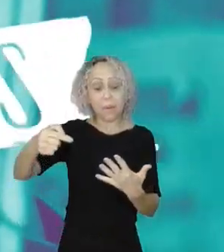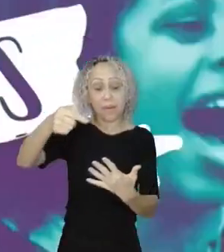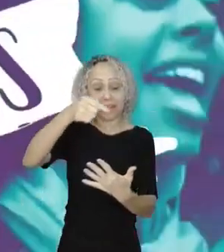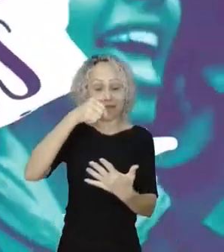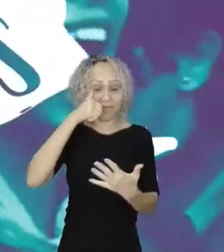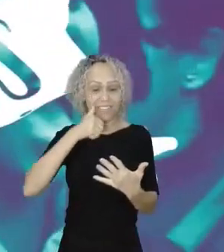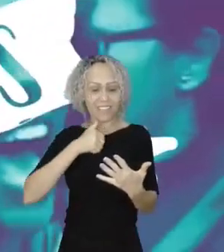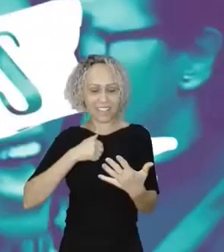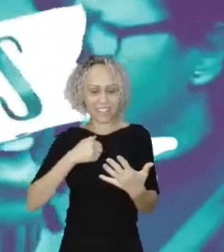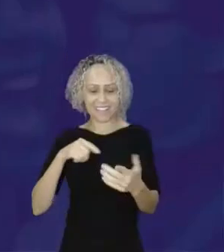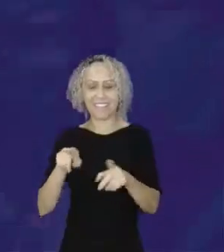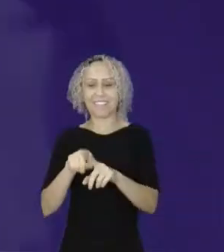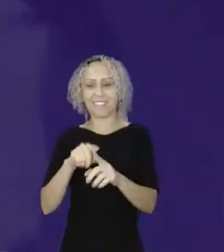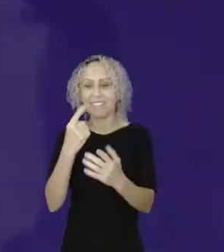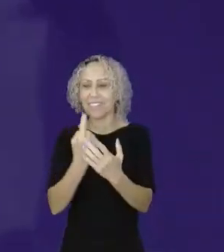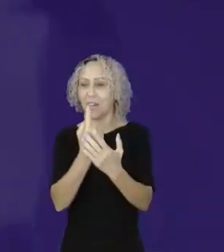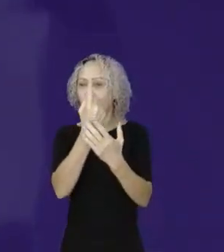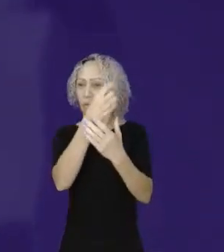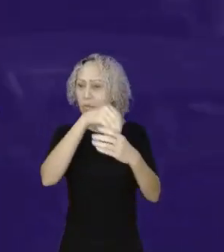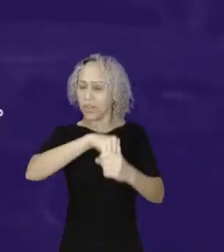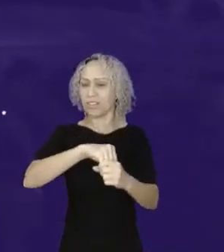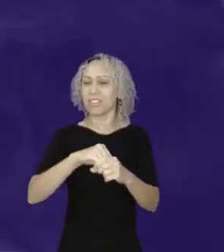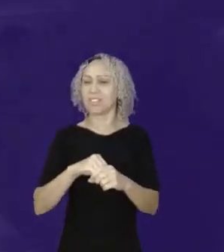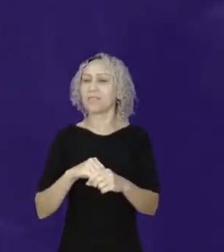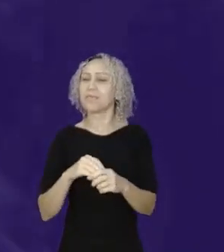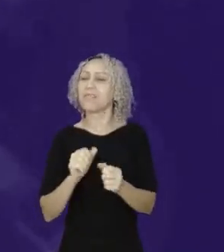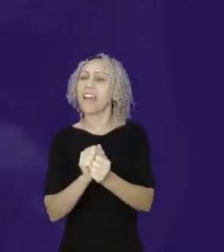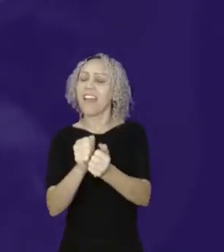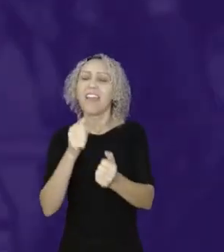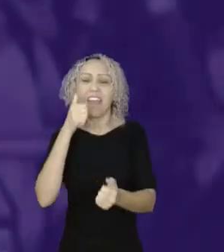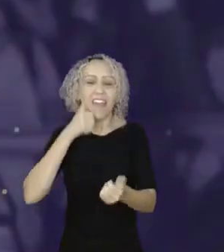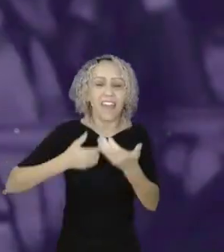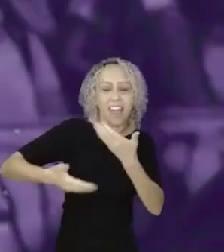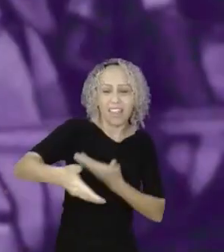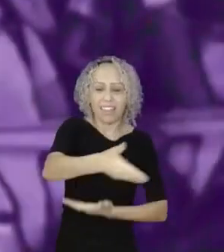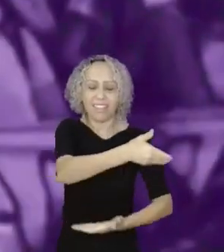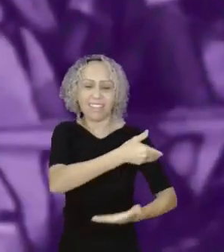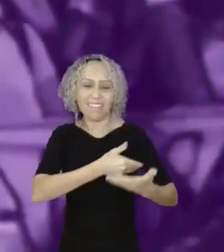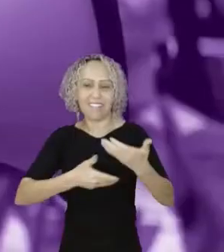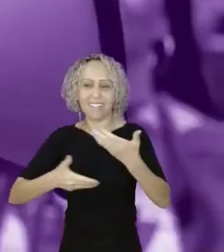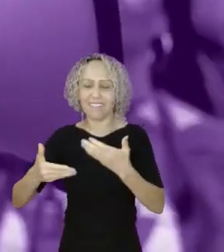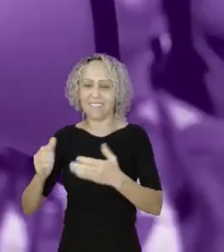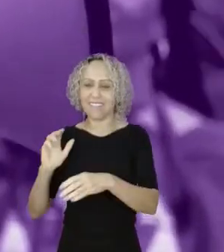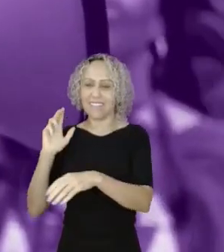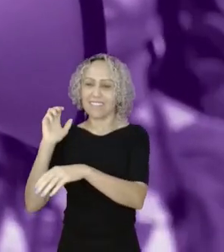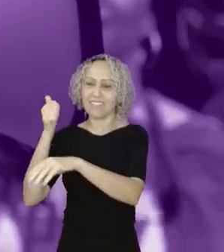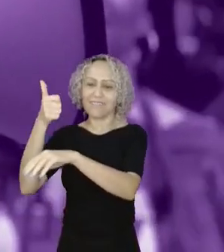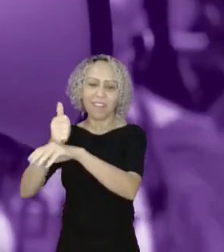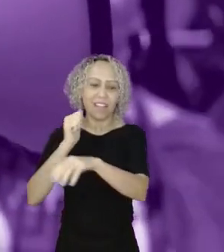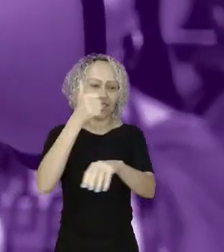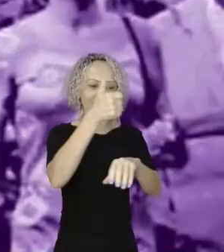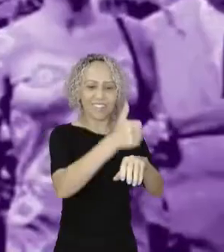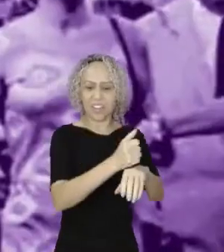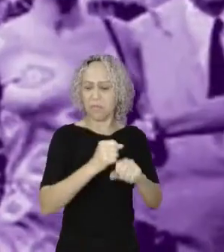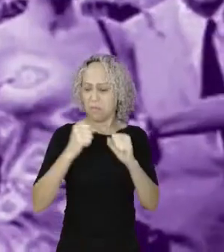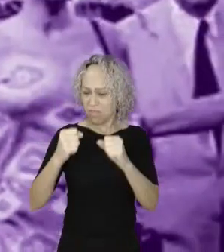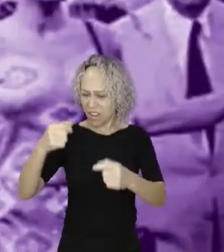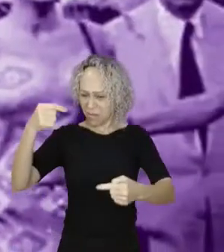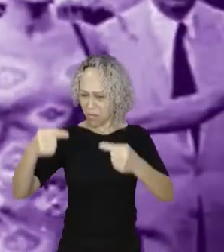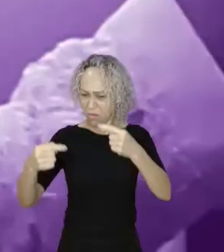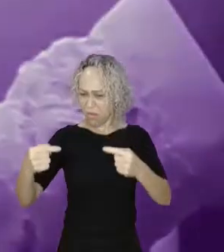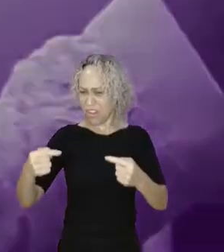Eu sou uma delas, são elas por elas, ocupando os espaços